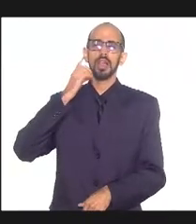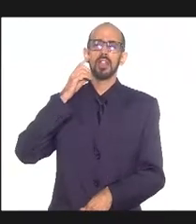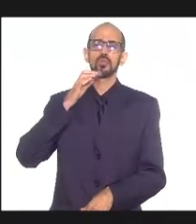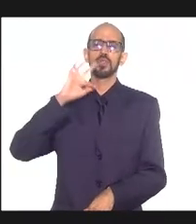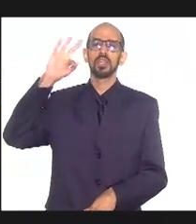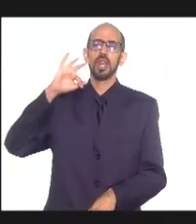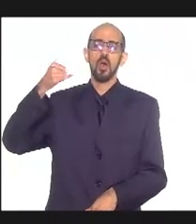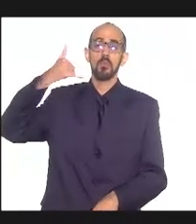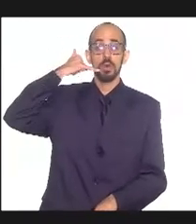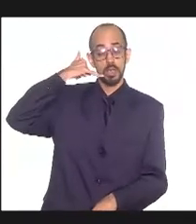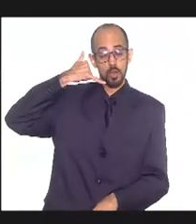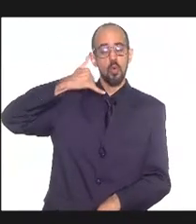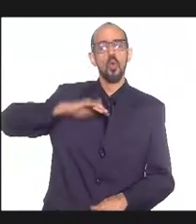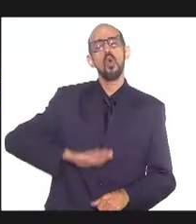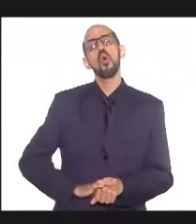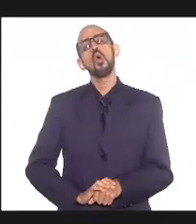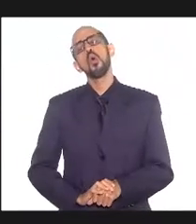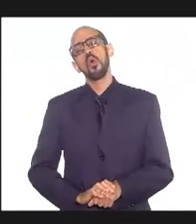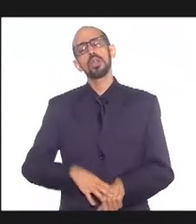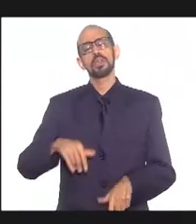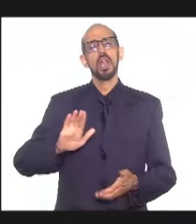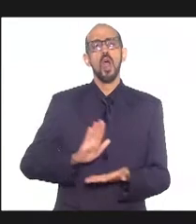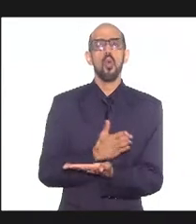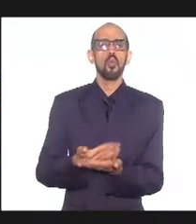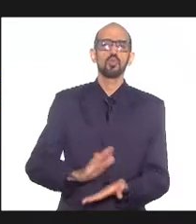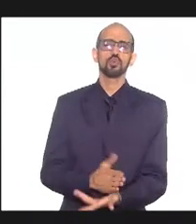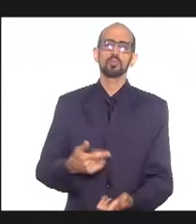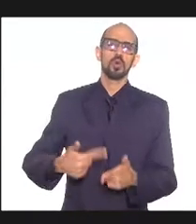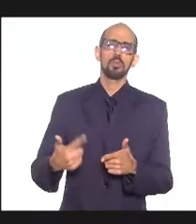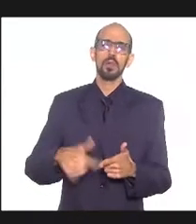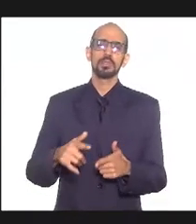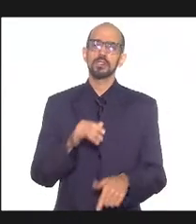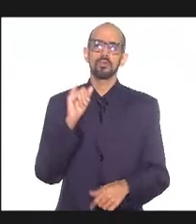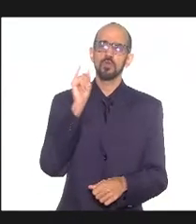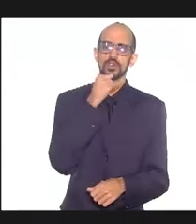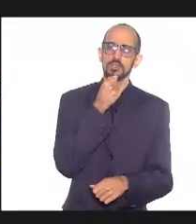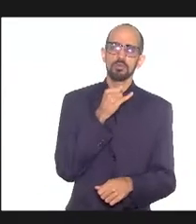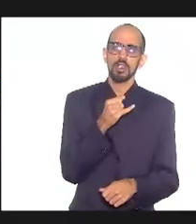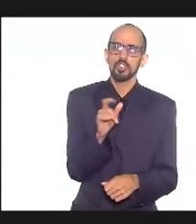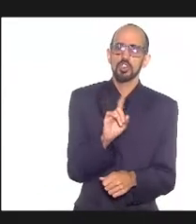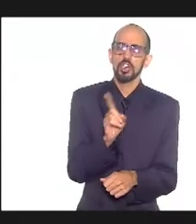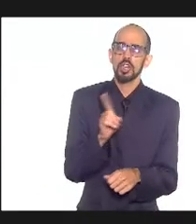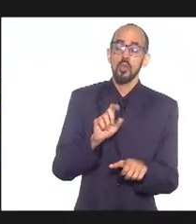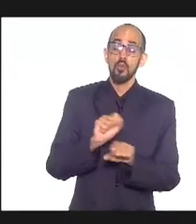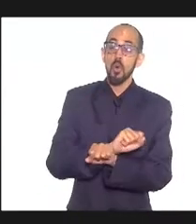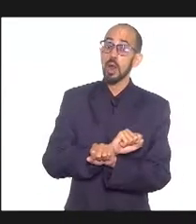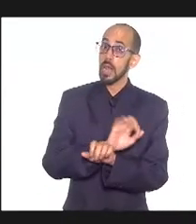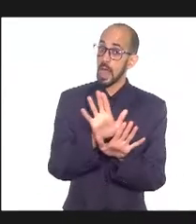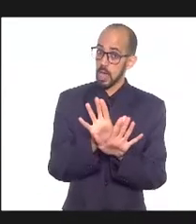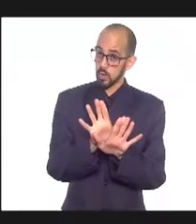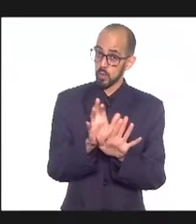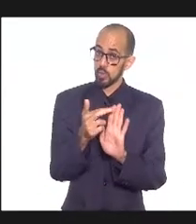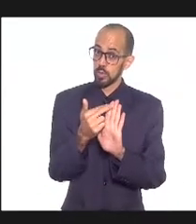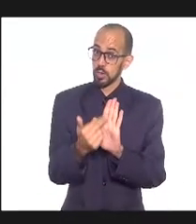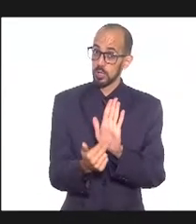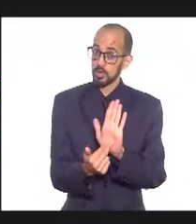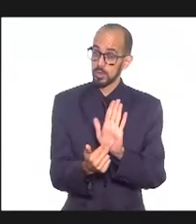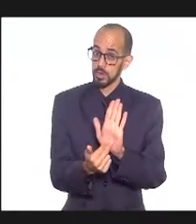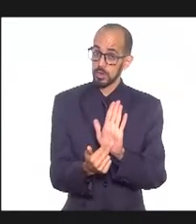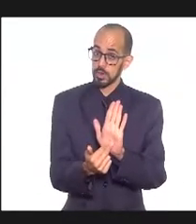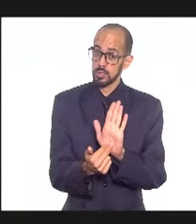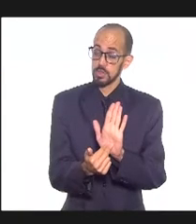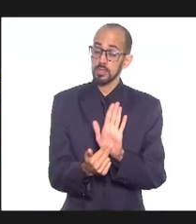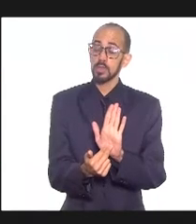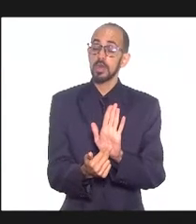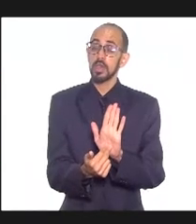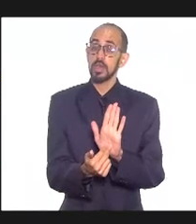e algumas questões, infelizmente, elas não foram colocadas de maneira muito clara no marco regulatório. Por isso que eu acho que essas lacunas